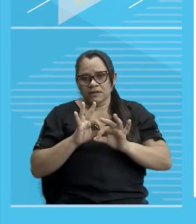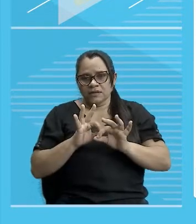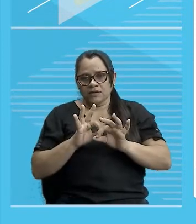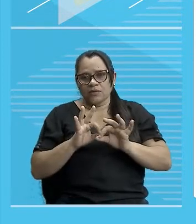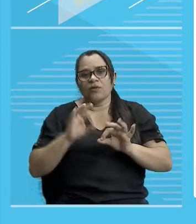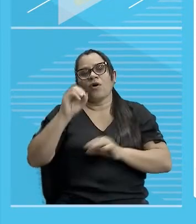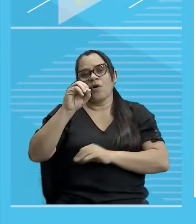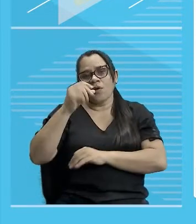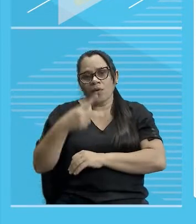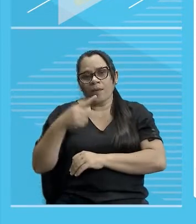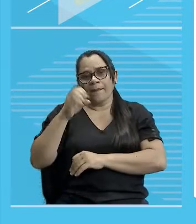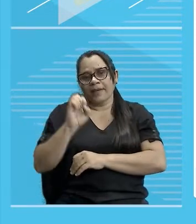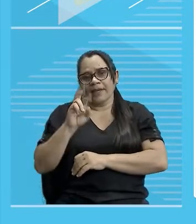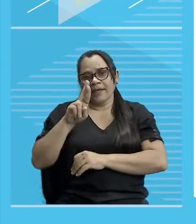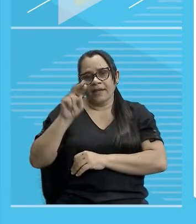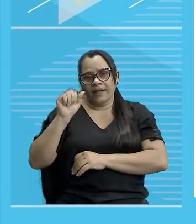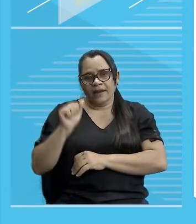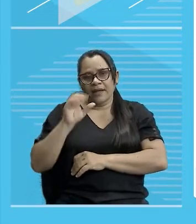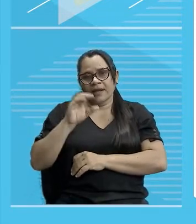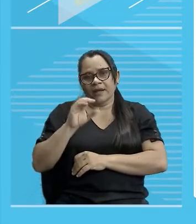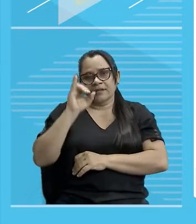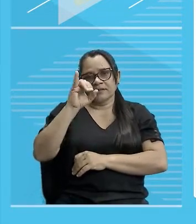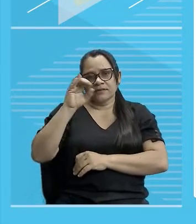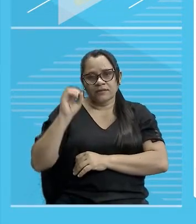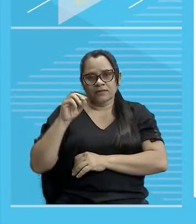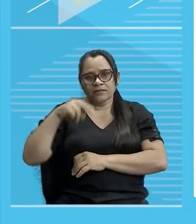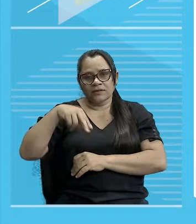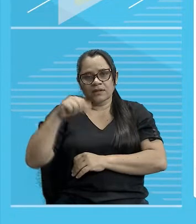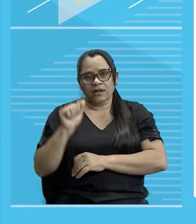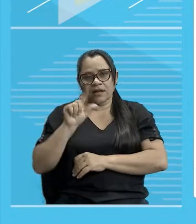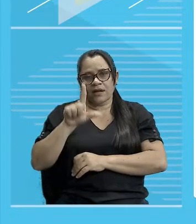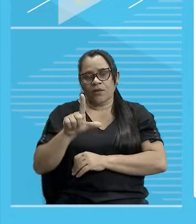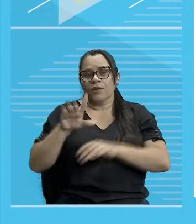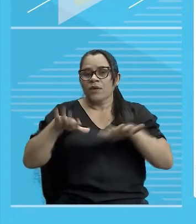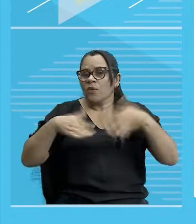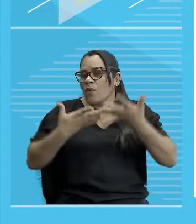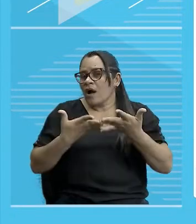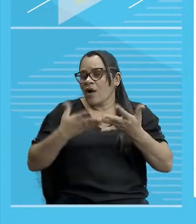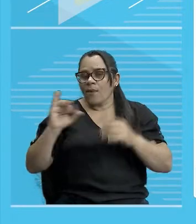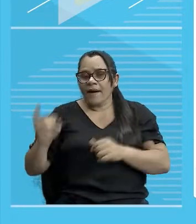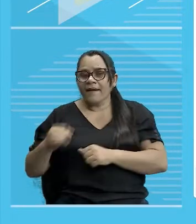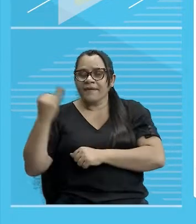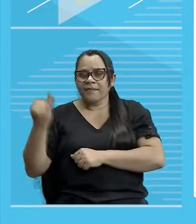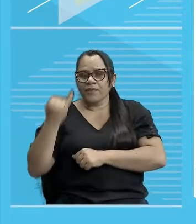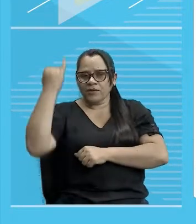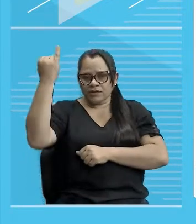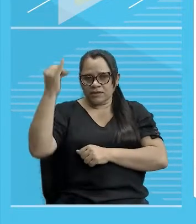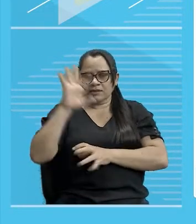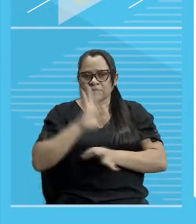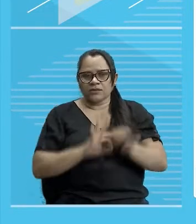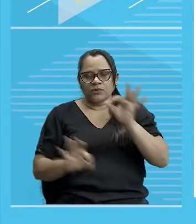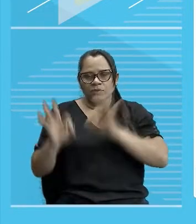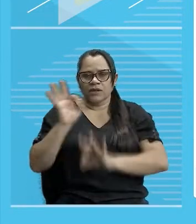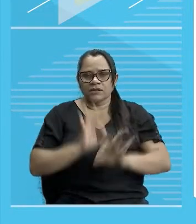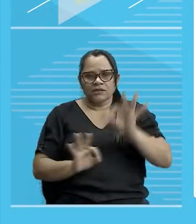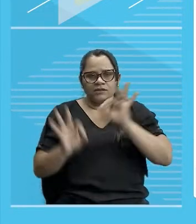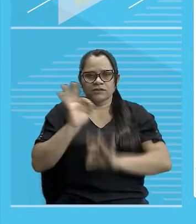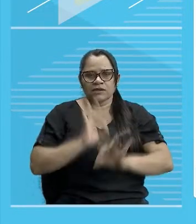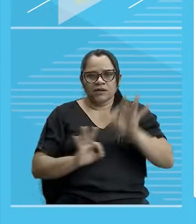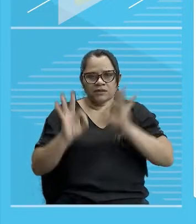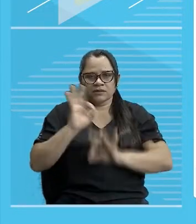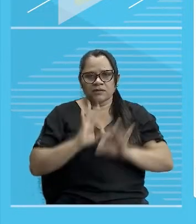operacional qual a importância desse planejamento operacional